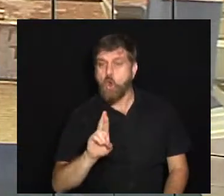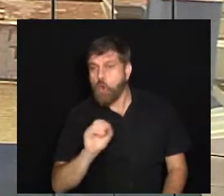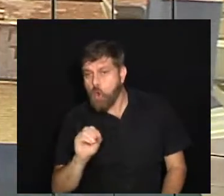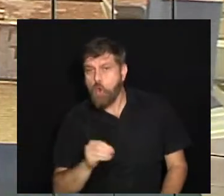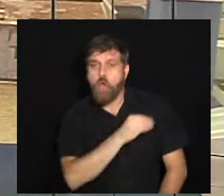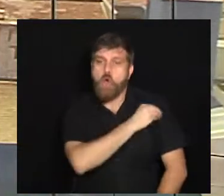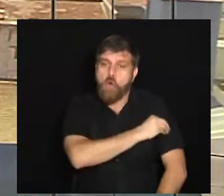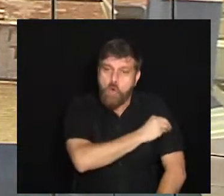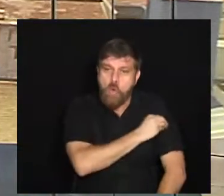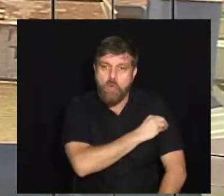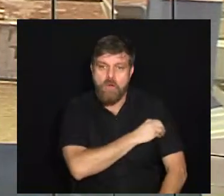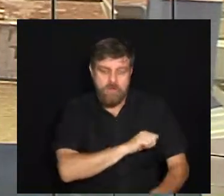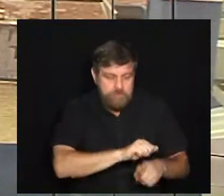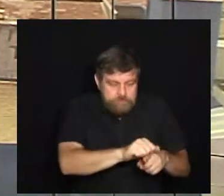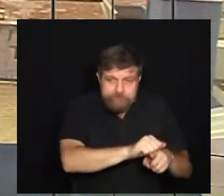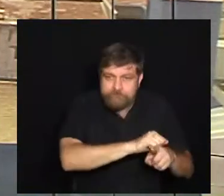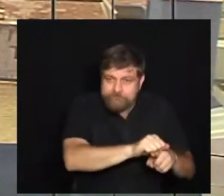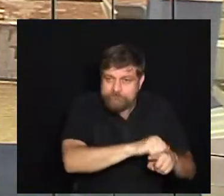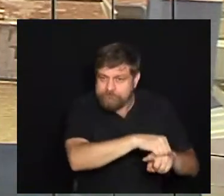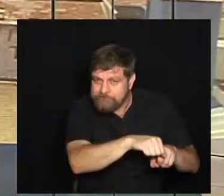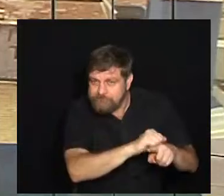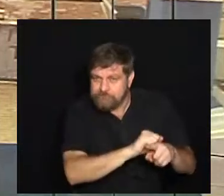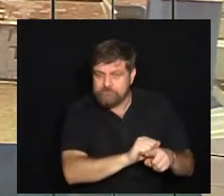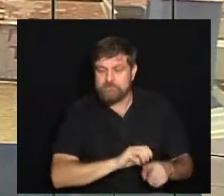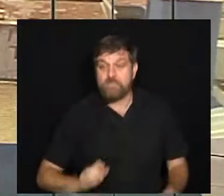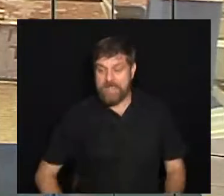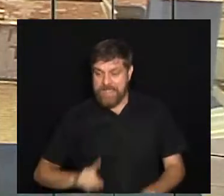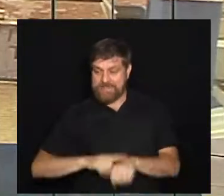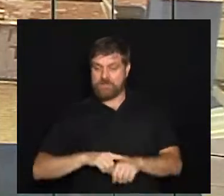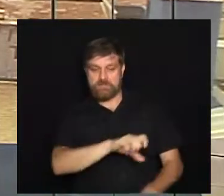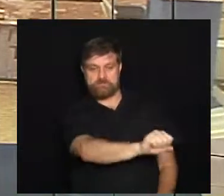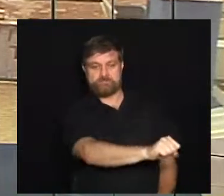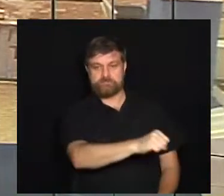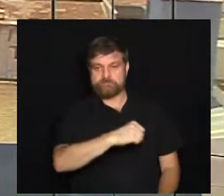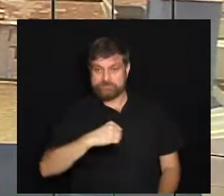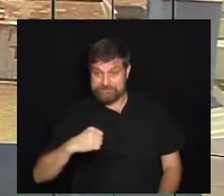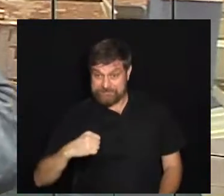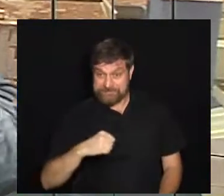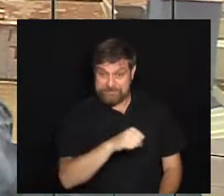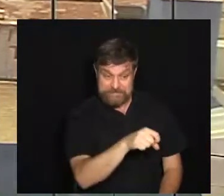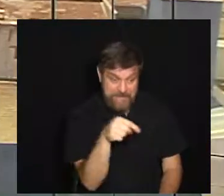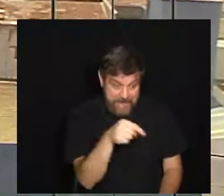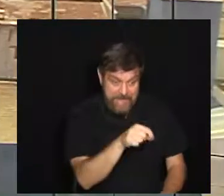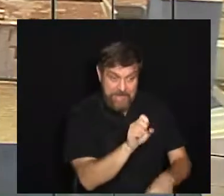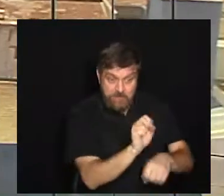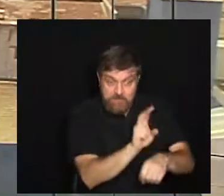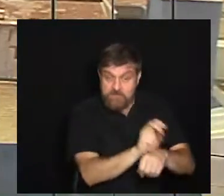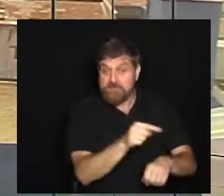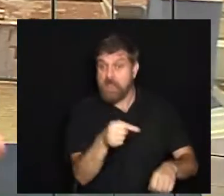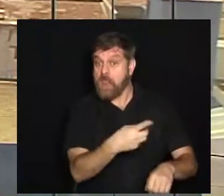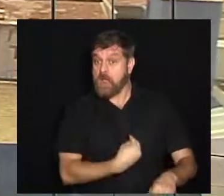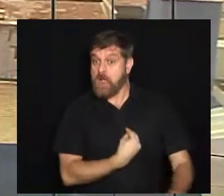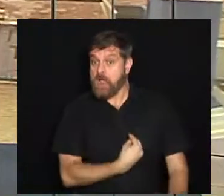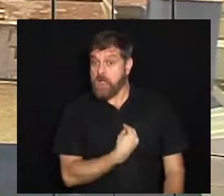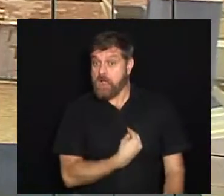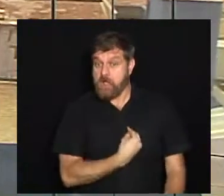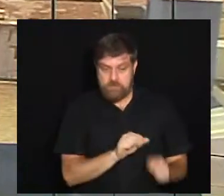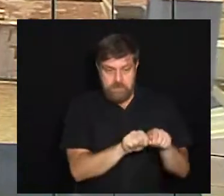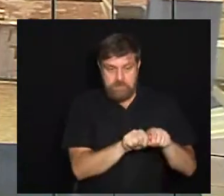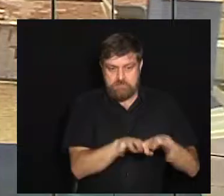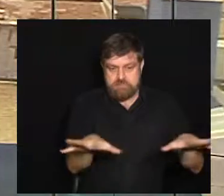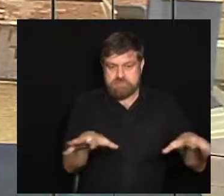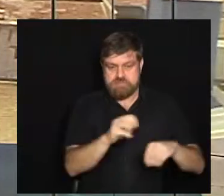álcool né tem que ser higienizadas para que a eles tenham menos comprou menos esse papel de serem agentes da disseminação